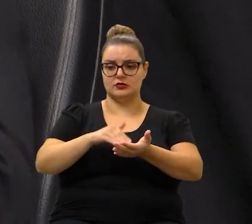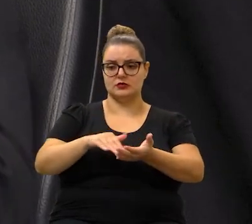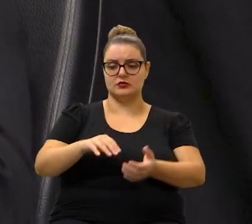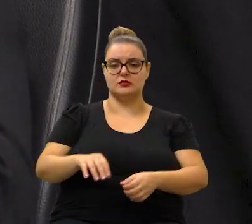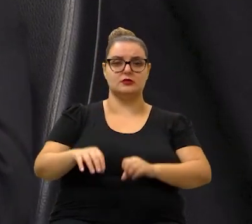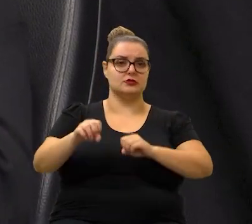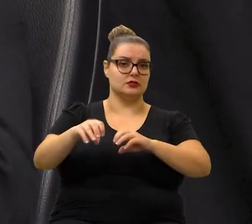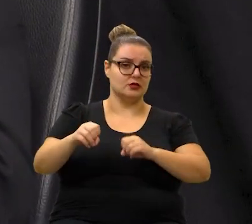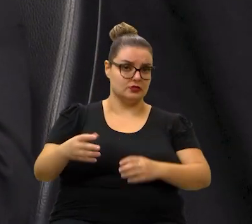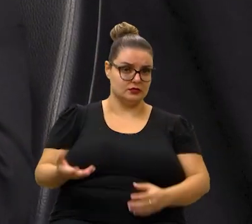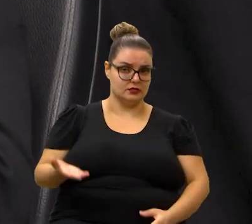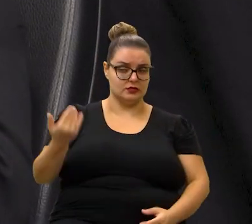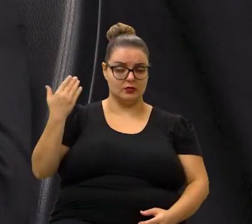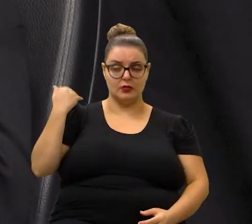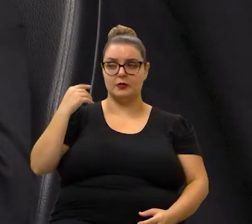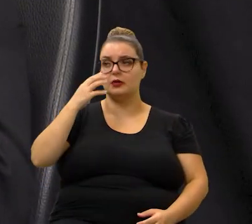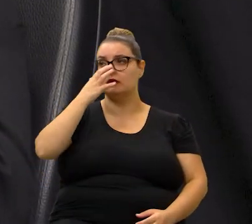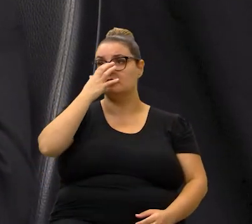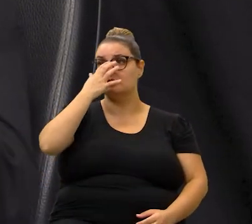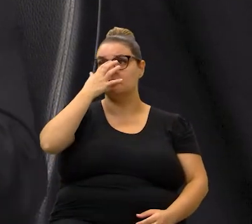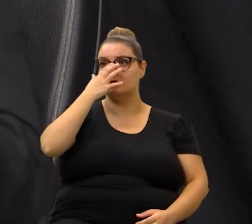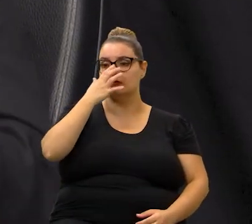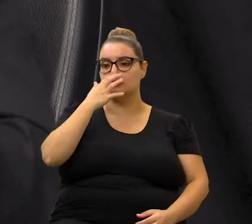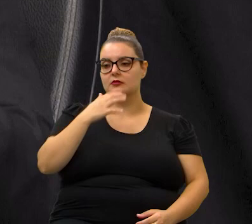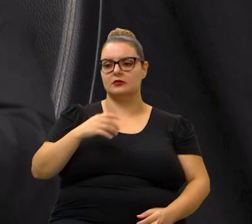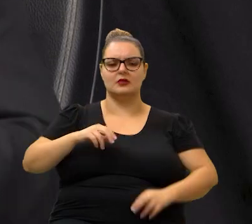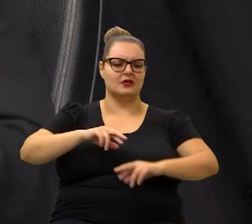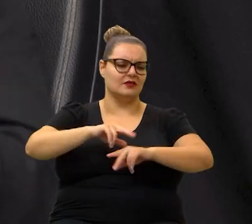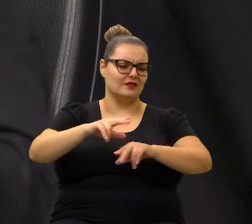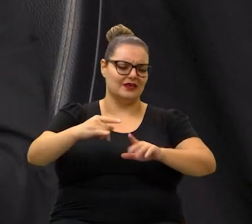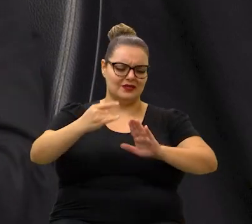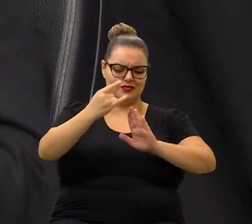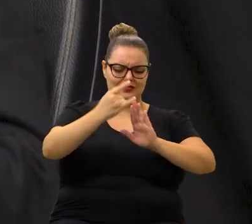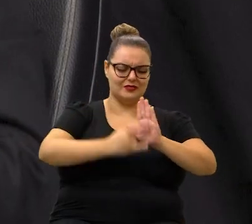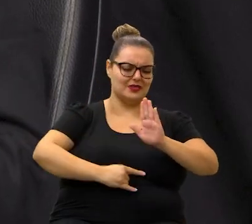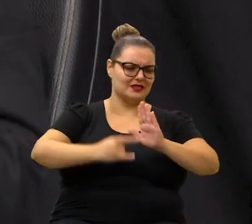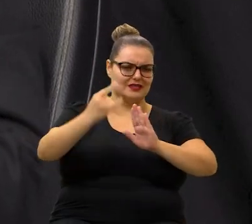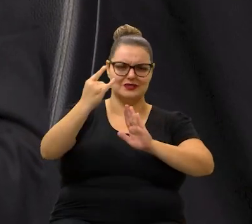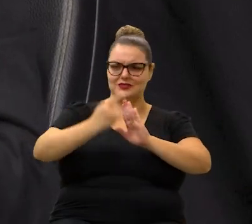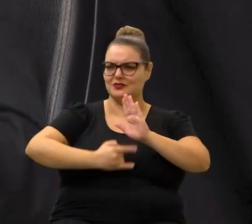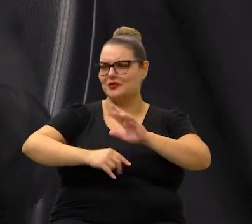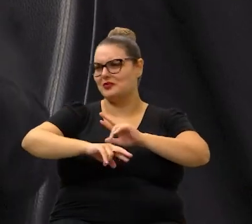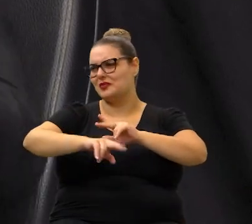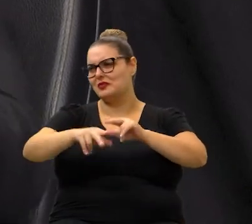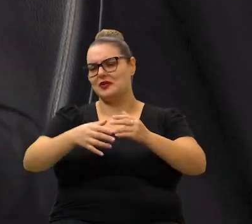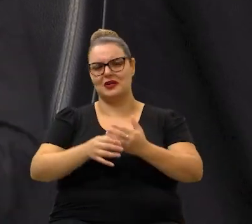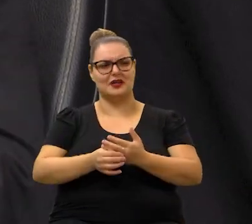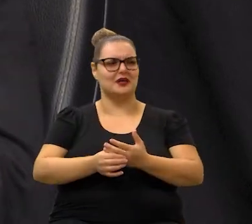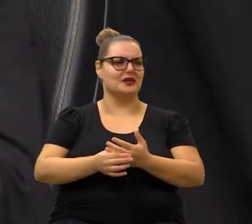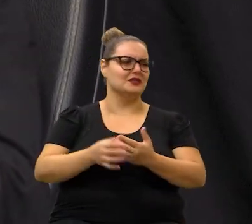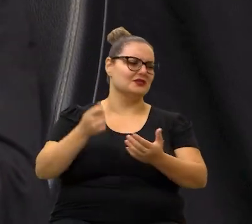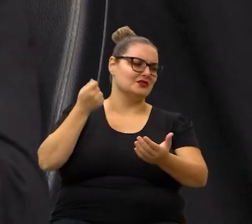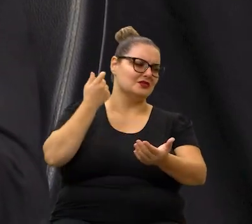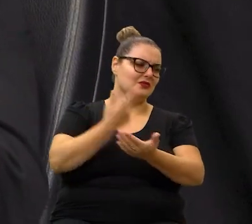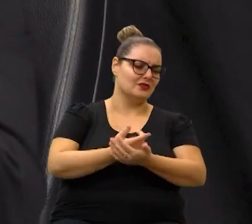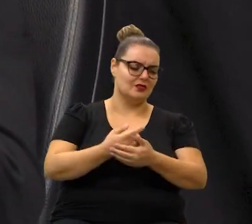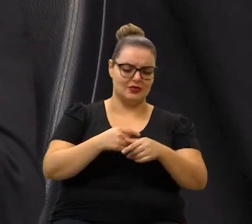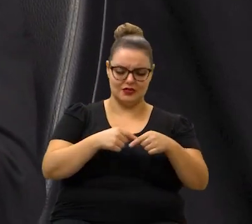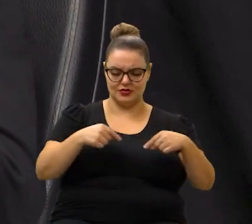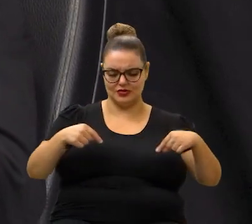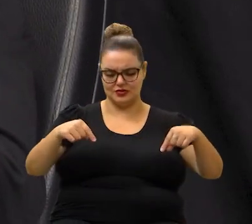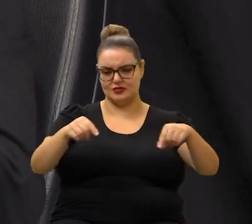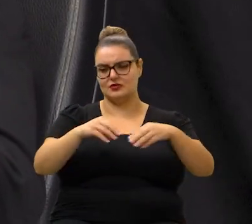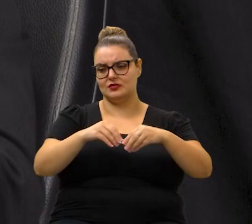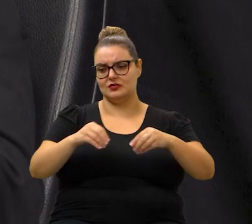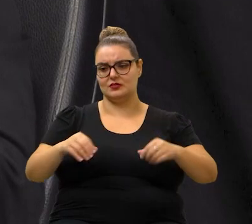educação e na época muita documentação a questão de de compras de terreno a